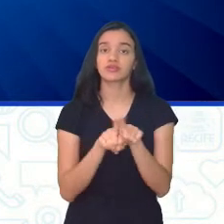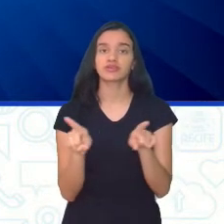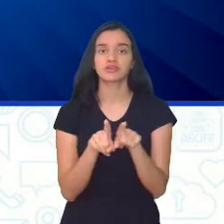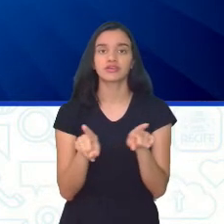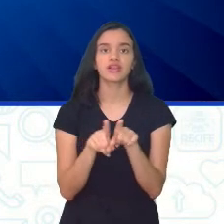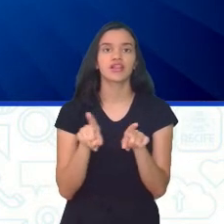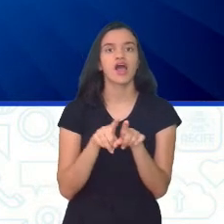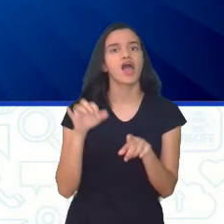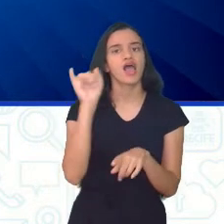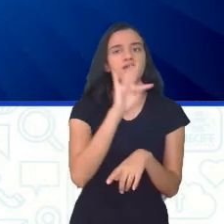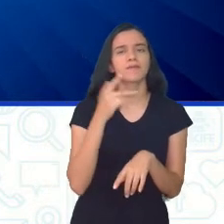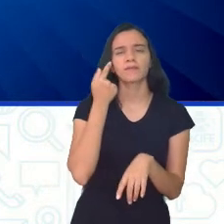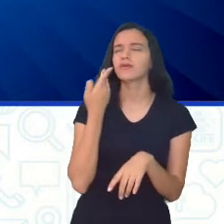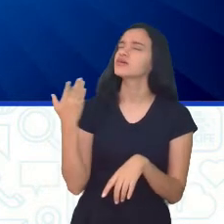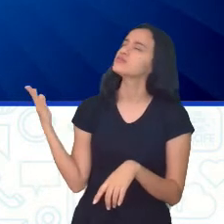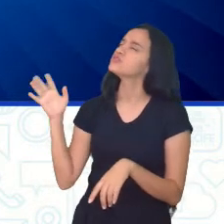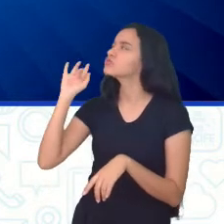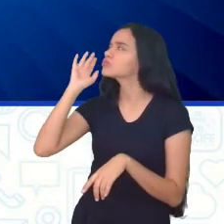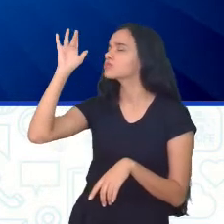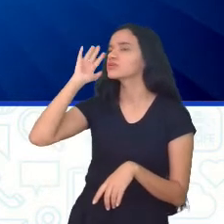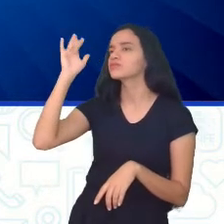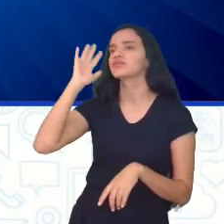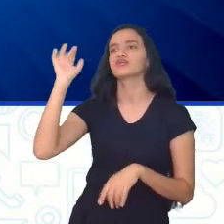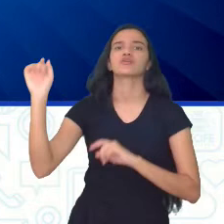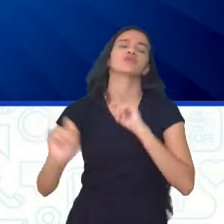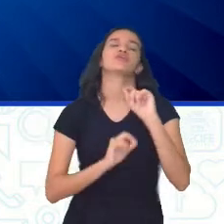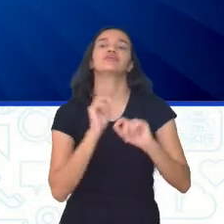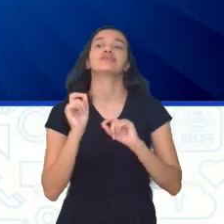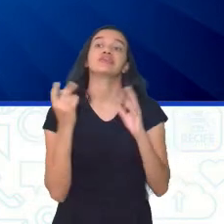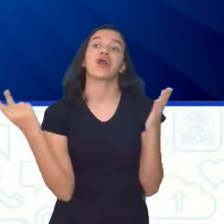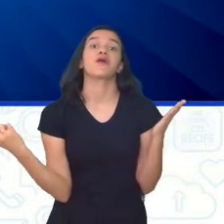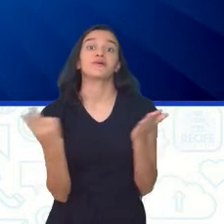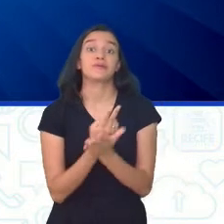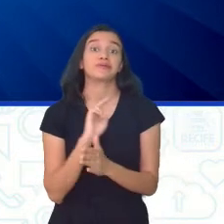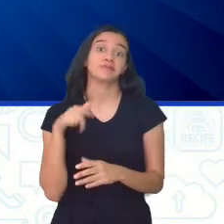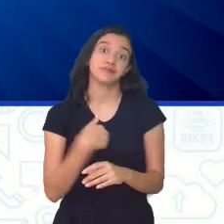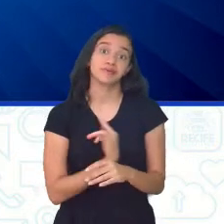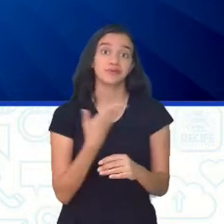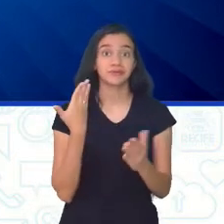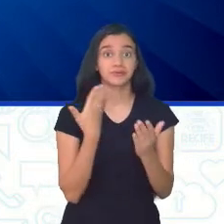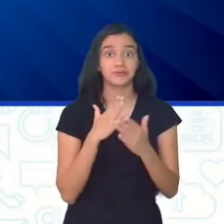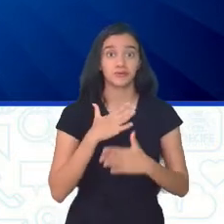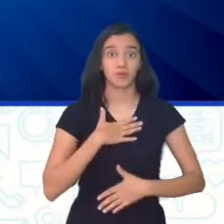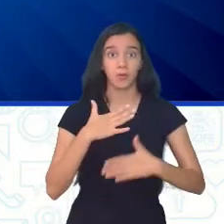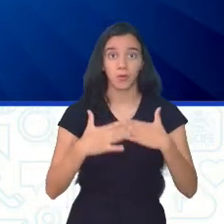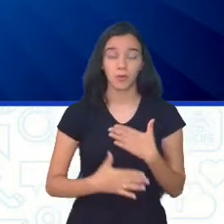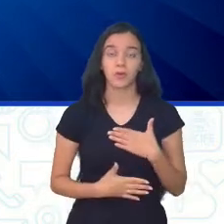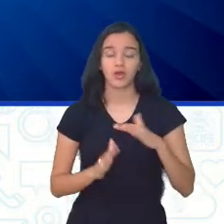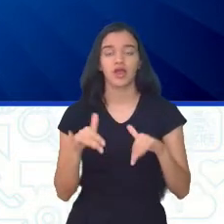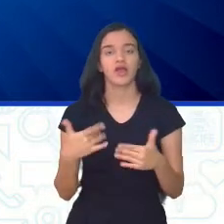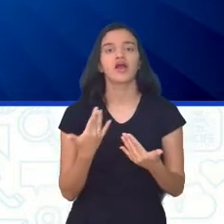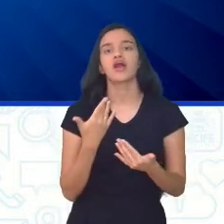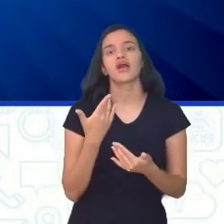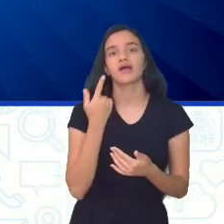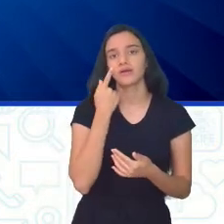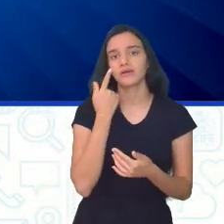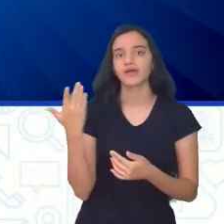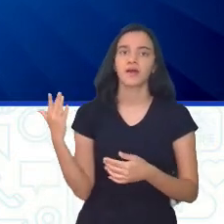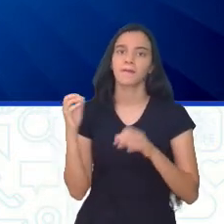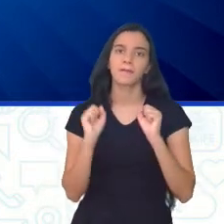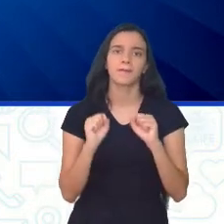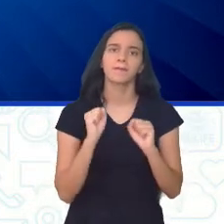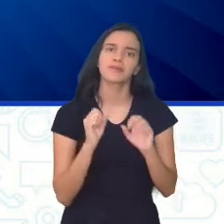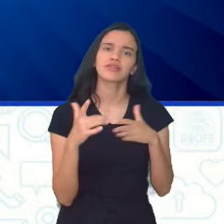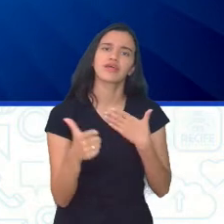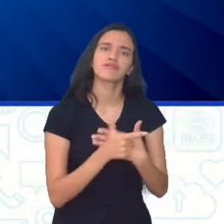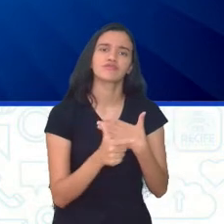através da imagem, a gente começa a imaginar o que é que está acontecendo no nosso corpo para que esses gânglios possam exercer